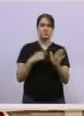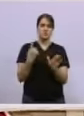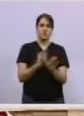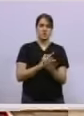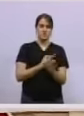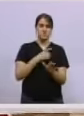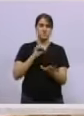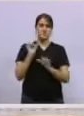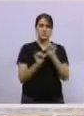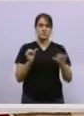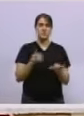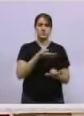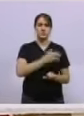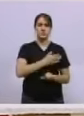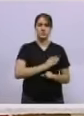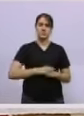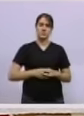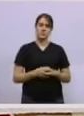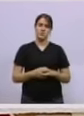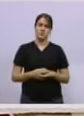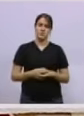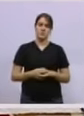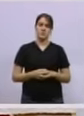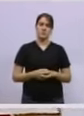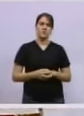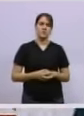acendo uma vela com fé, eu estou acendendo dentro de mim também.